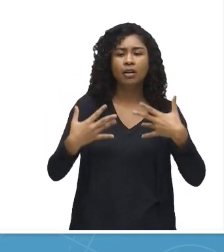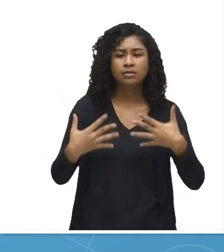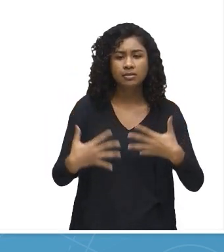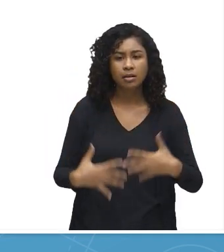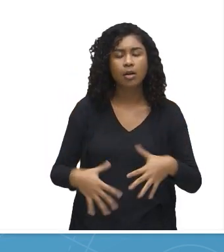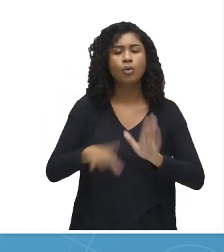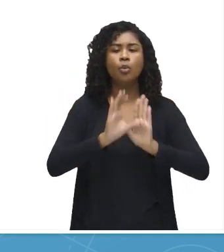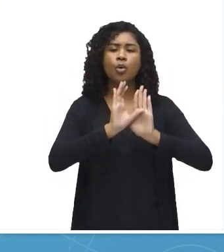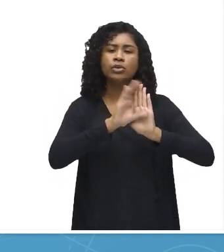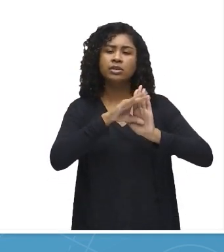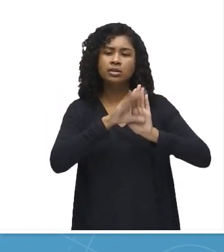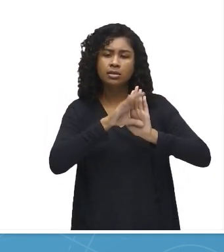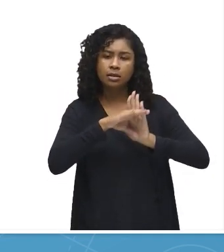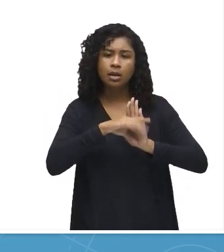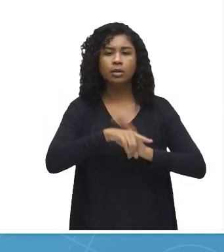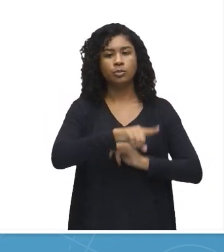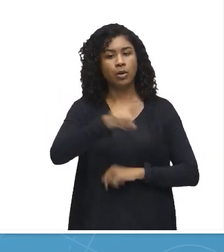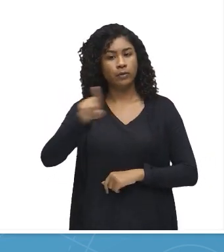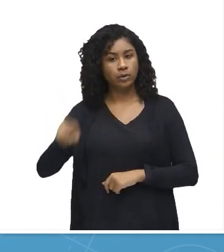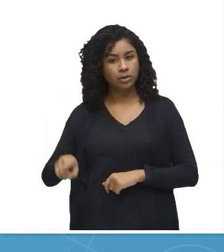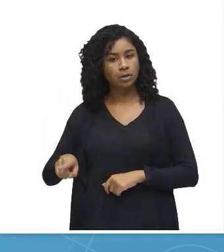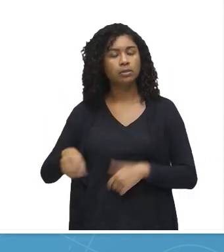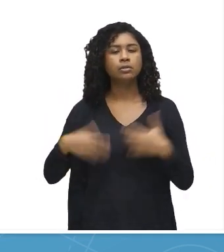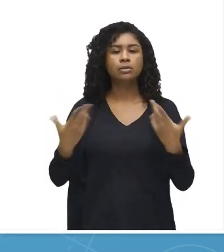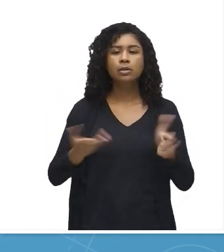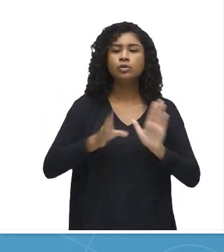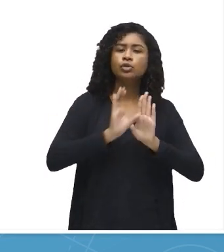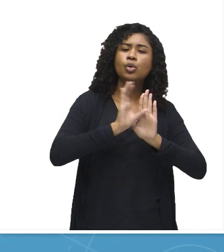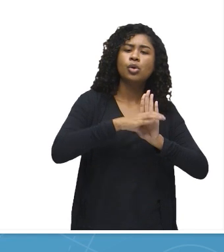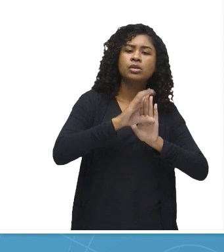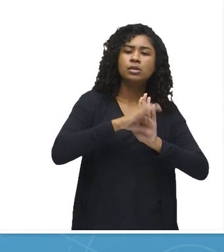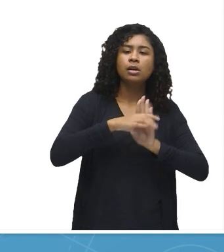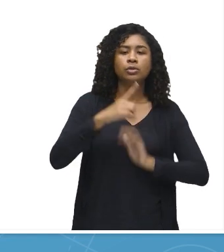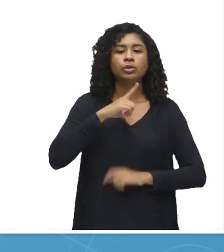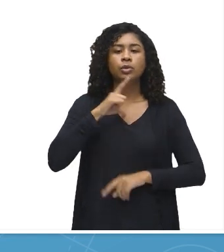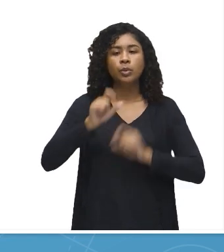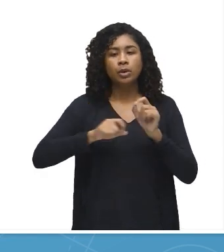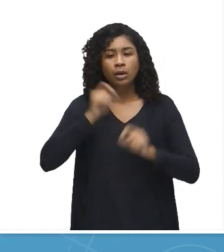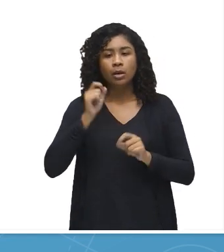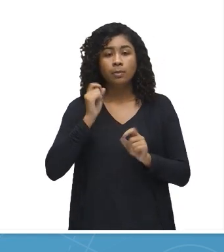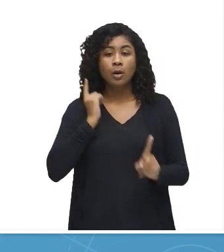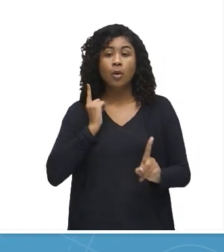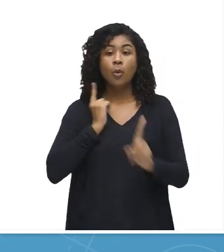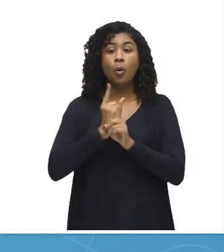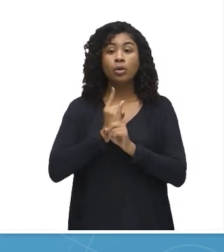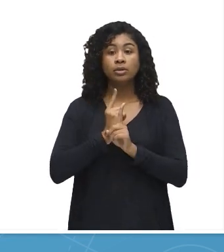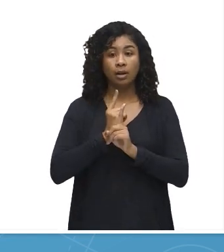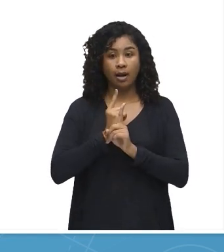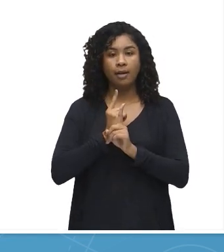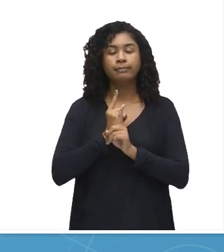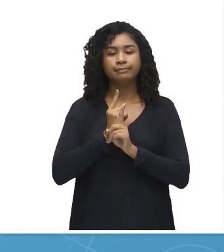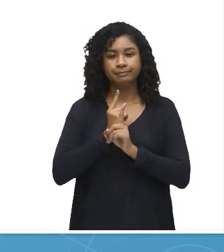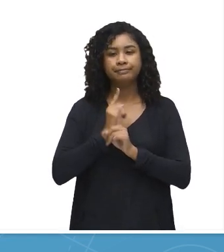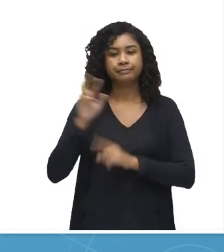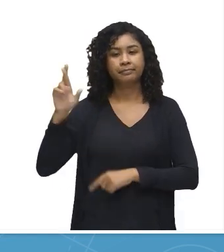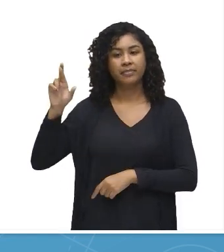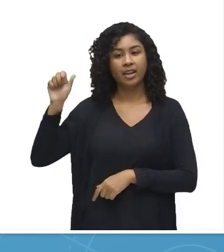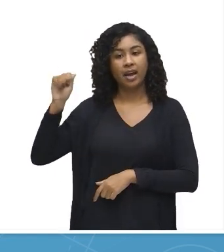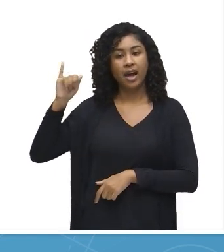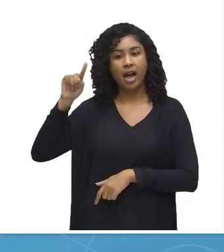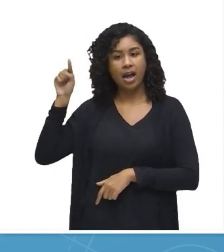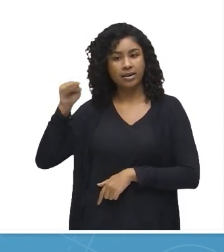alguns conceitos iniciais, tá? E um desses conceitos é justamente para a gente tentar encontrar as raízes dessa